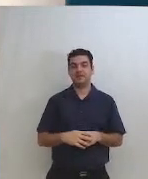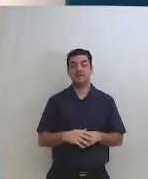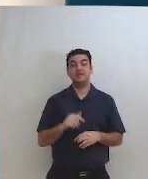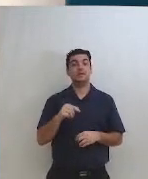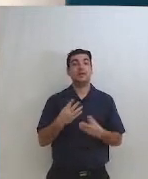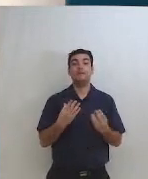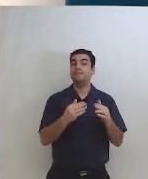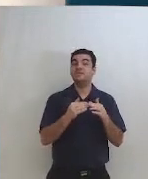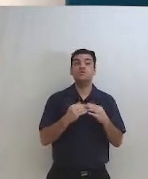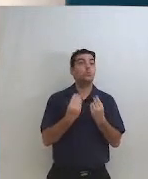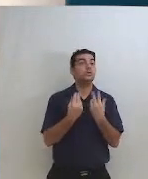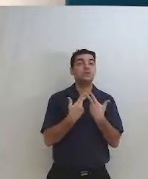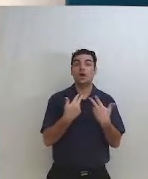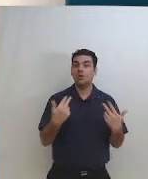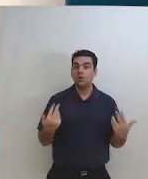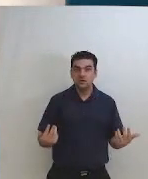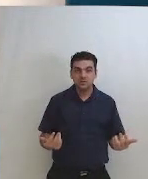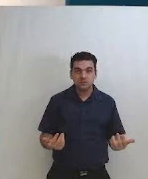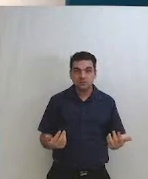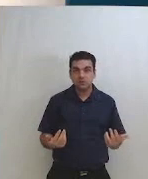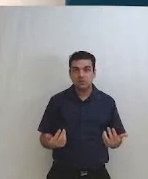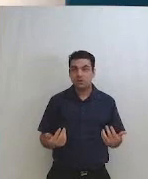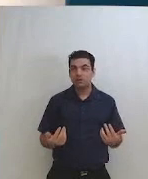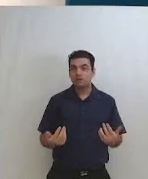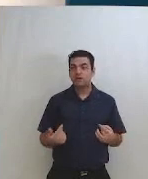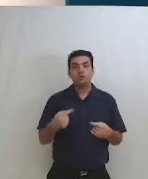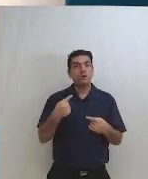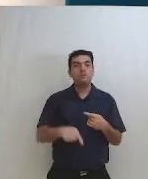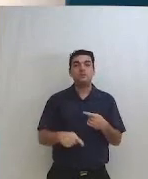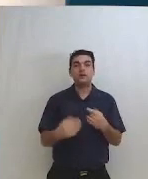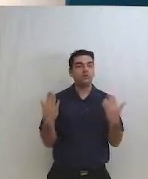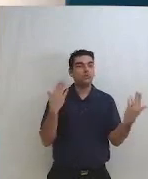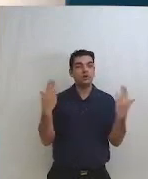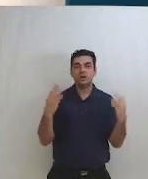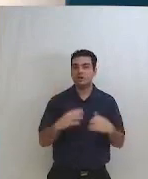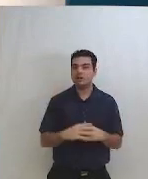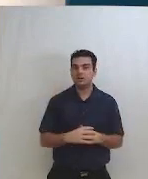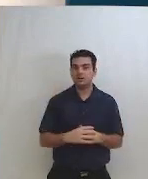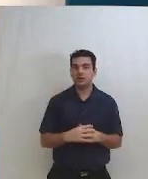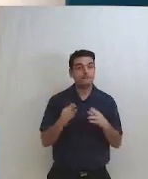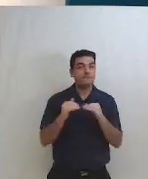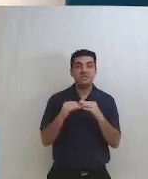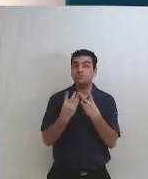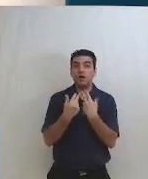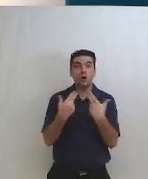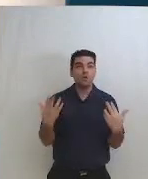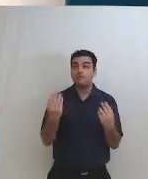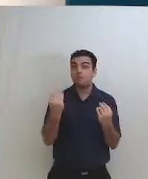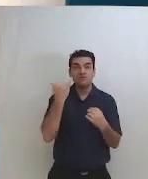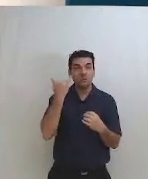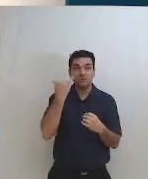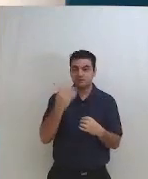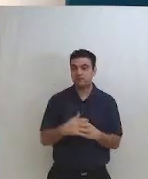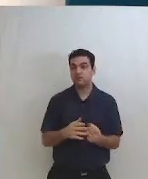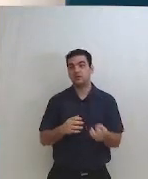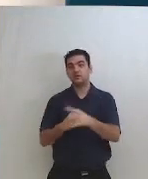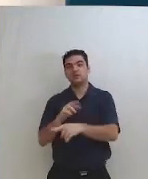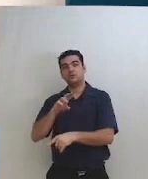parece me inferir o princípio da proporcionalidade. Segundo o tema, o ministro Rogério Schietti escorreu um julgamento do